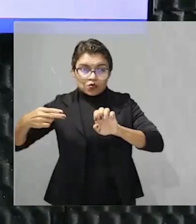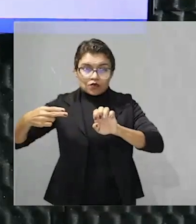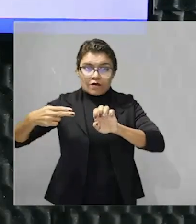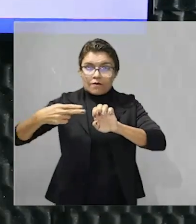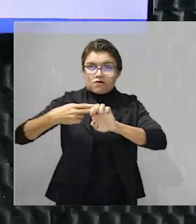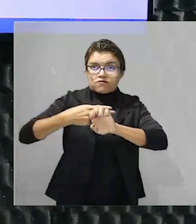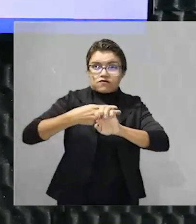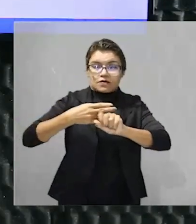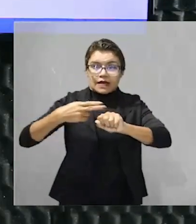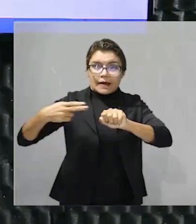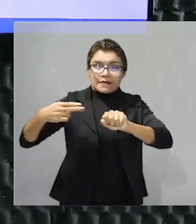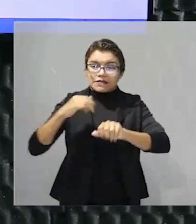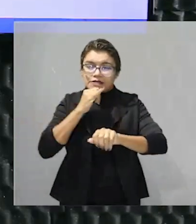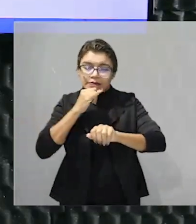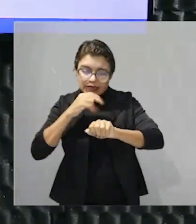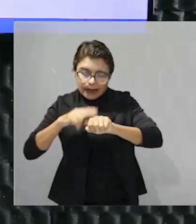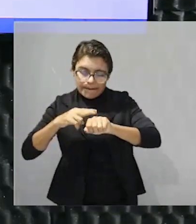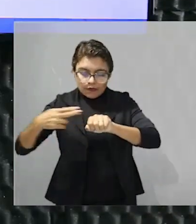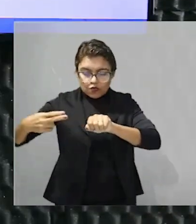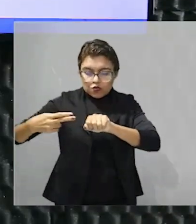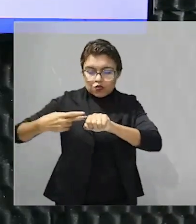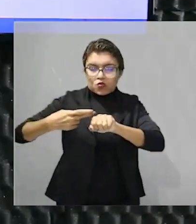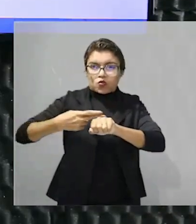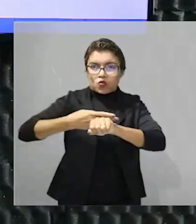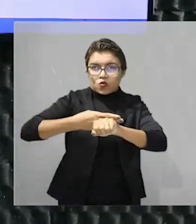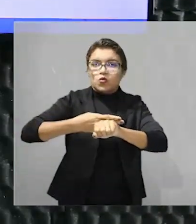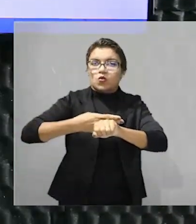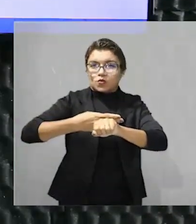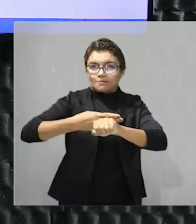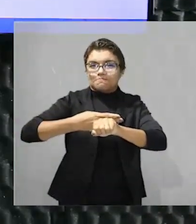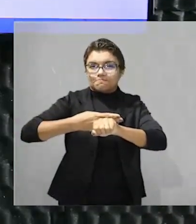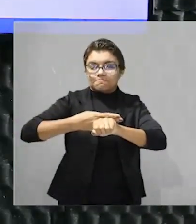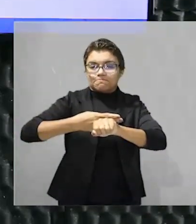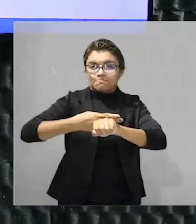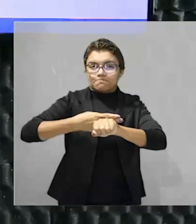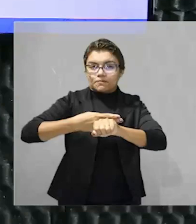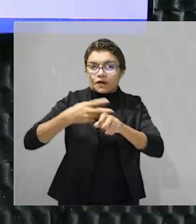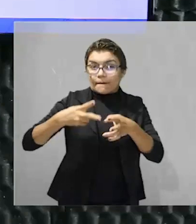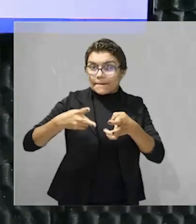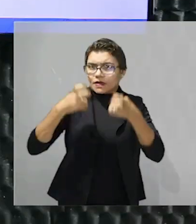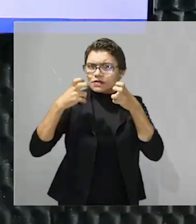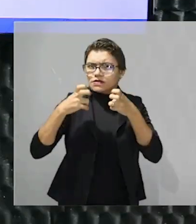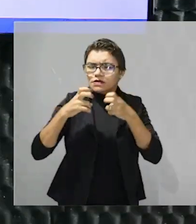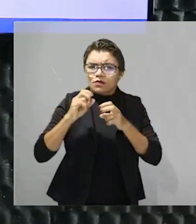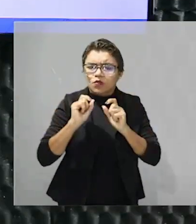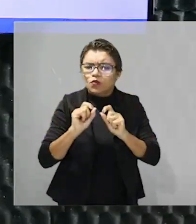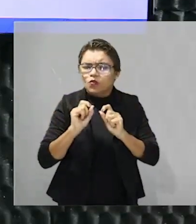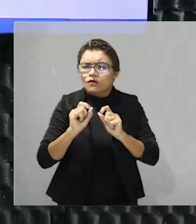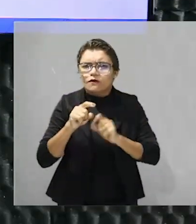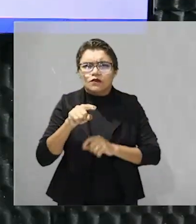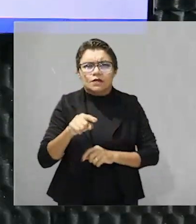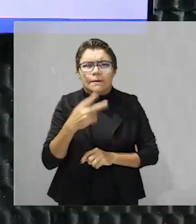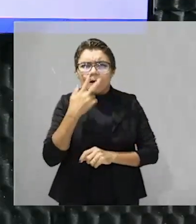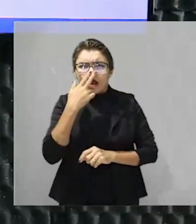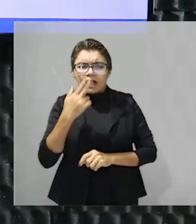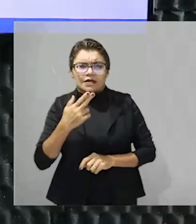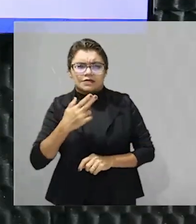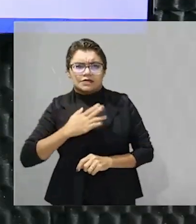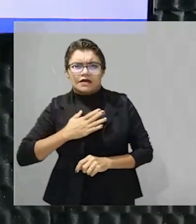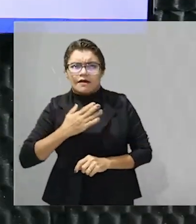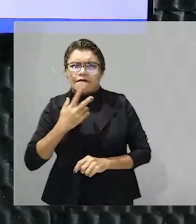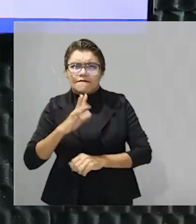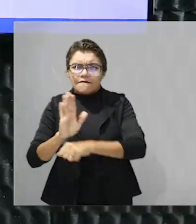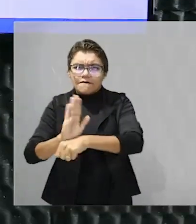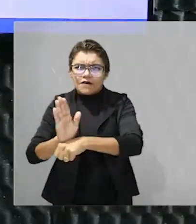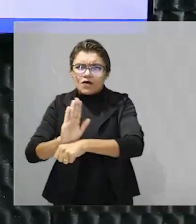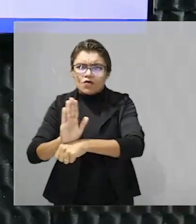Nas fantasias, nos filmes de terror, por exemplo. Então, isso de cara te chama a atenção, tá? Vamos para a questão